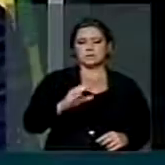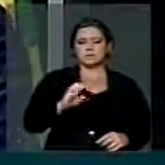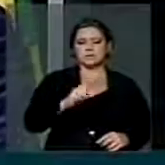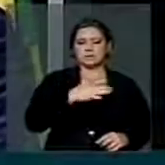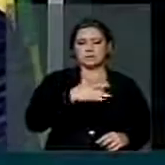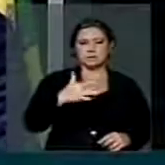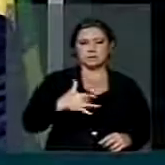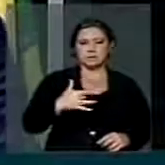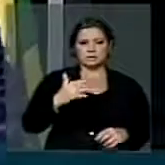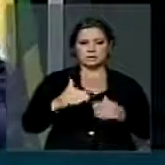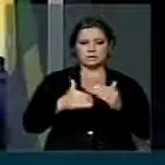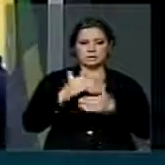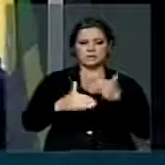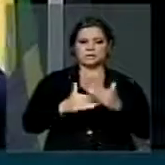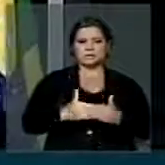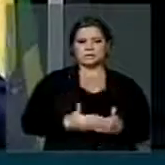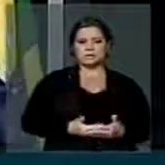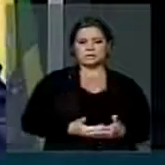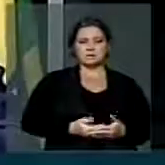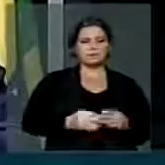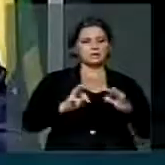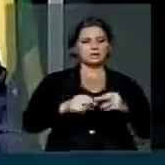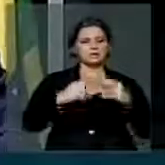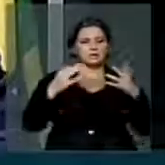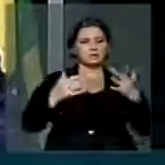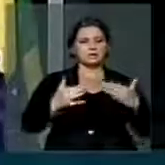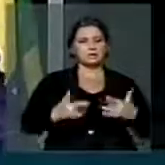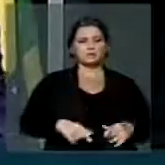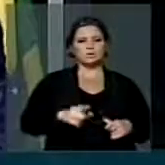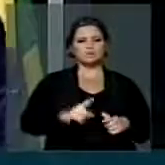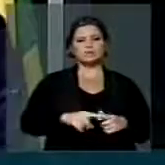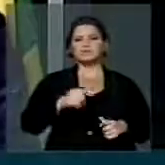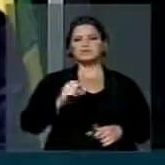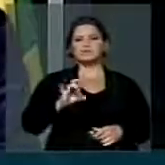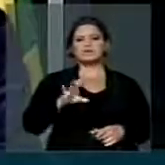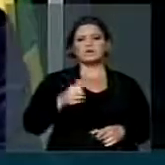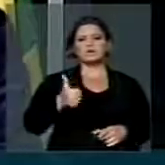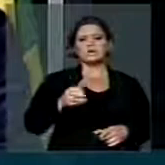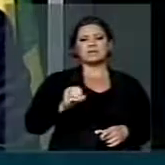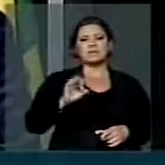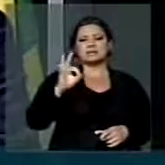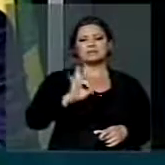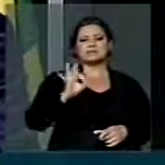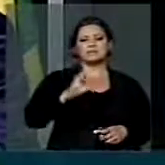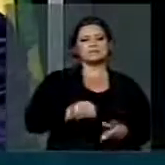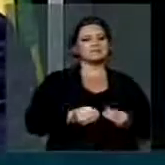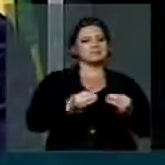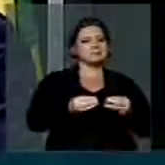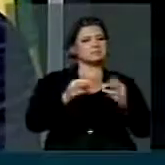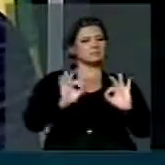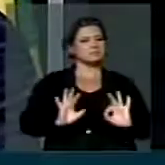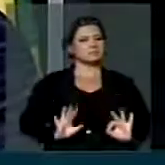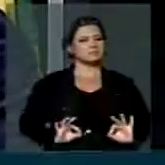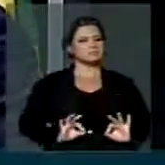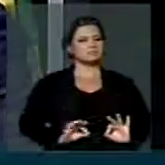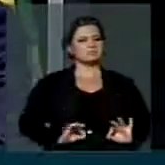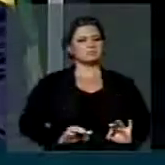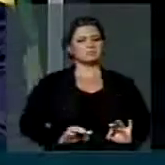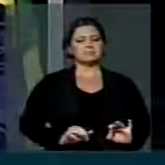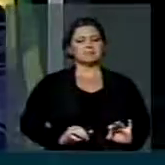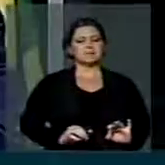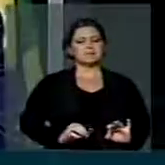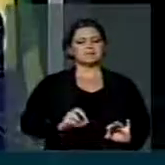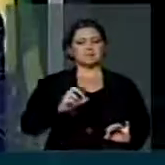de Aceleração do Crescimento da Saúde, de tudo que foi anunciado, apenas 10% foi entregue. Apenas 10%.